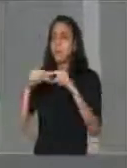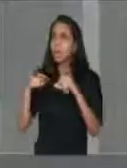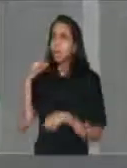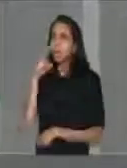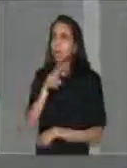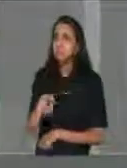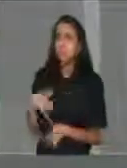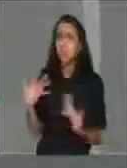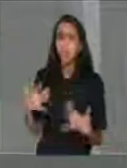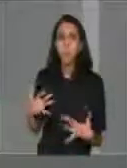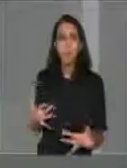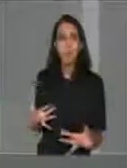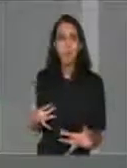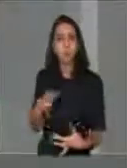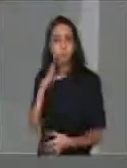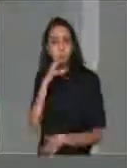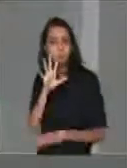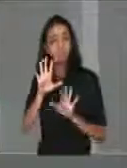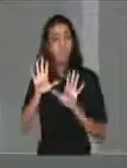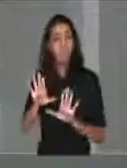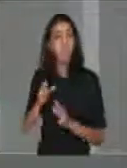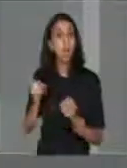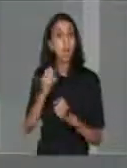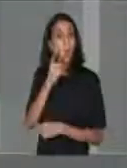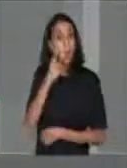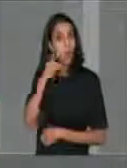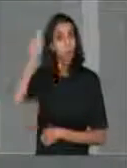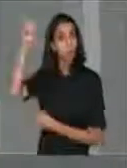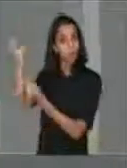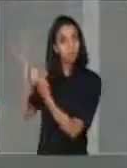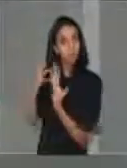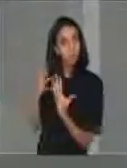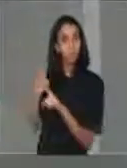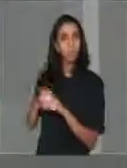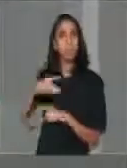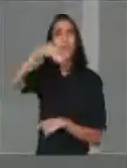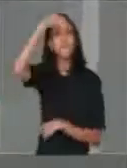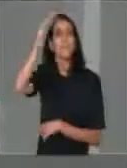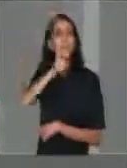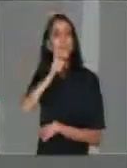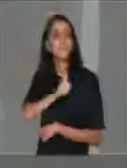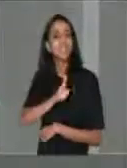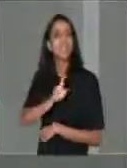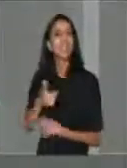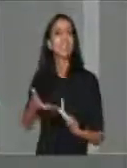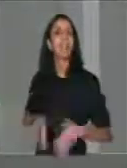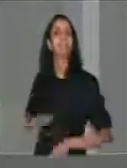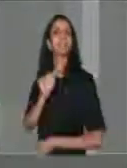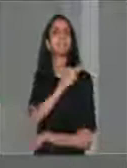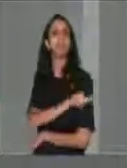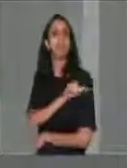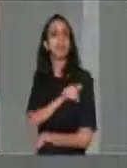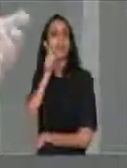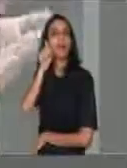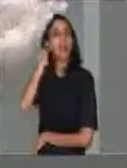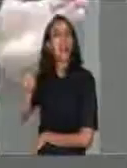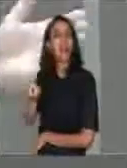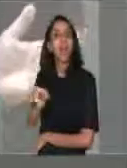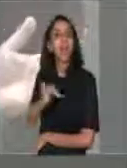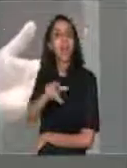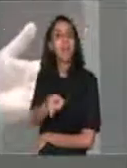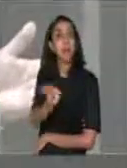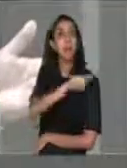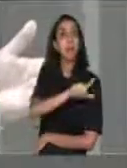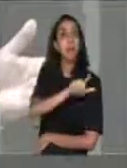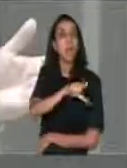capital. Mas olha que coincidência, que bênção divina. Minha madrinha carioca, Magdala Ribeiro da Costa, era irmã